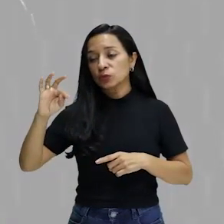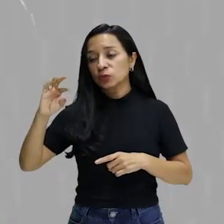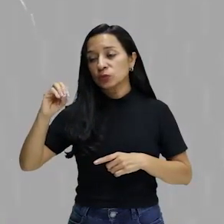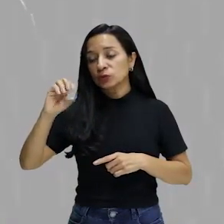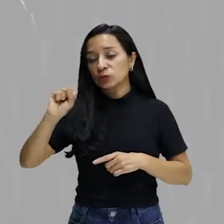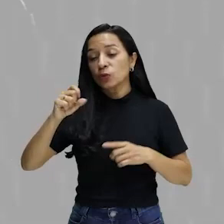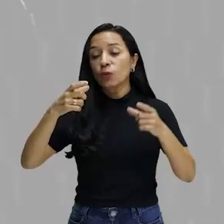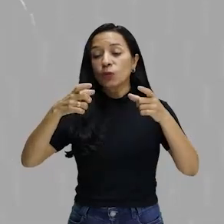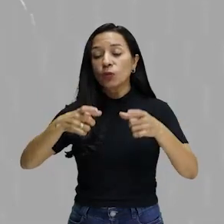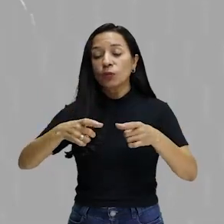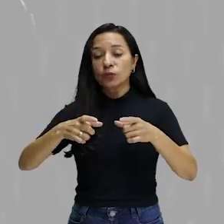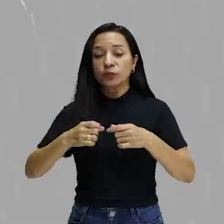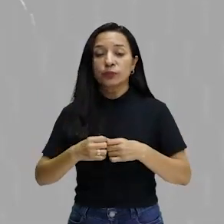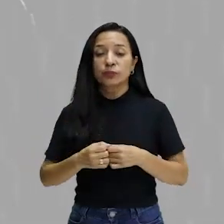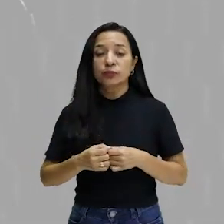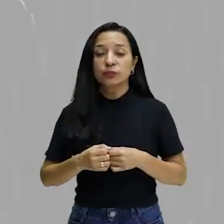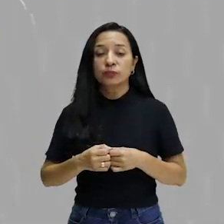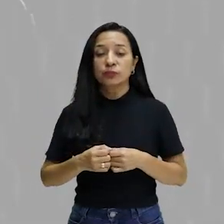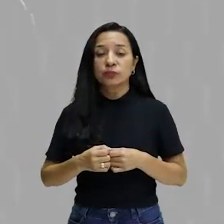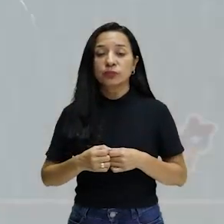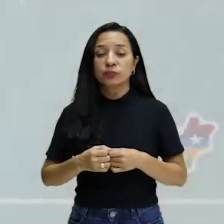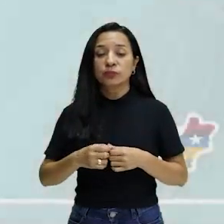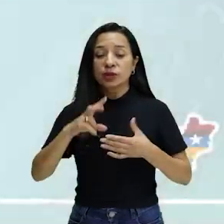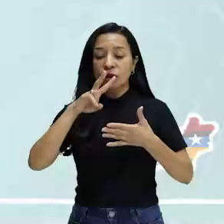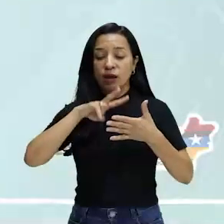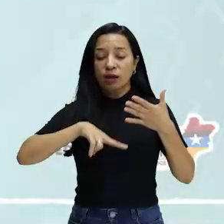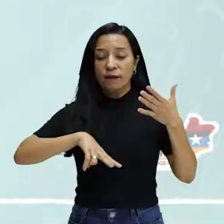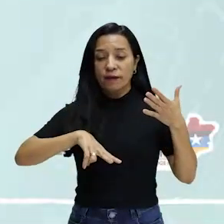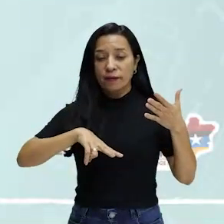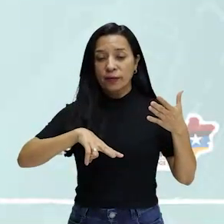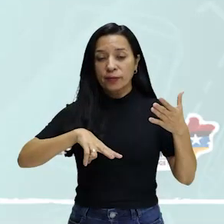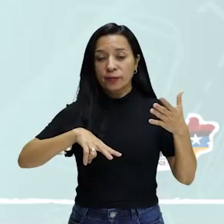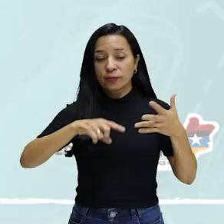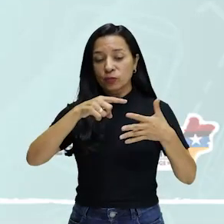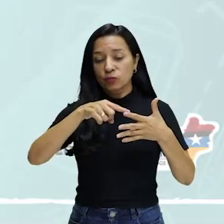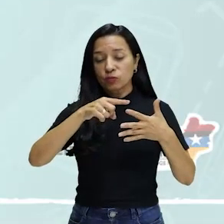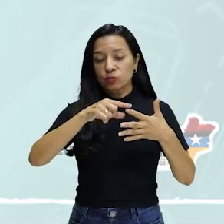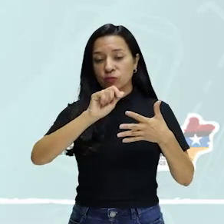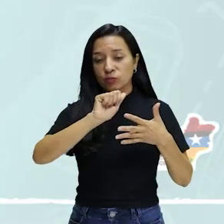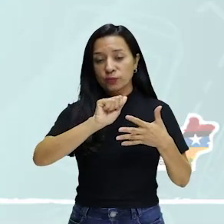com vocês. A letra A diz, principalmente